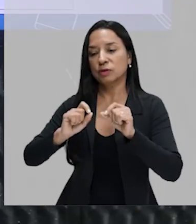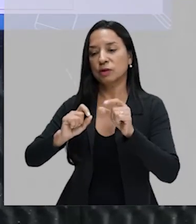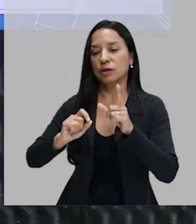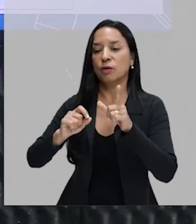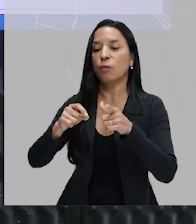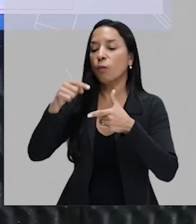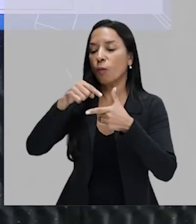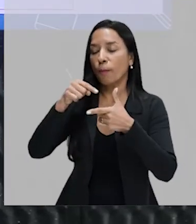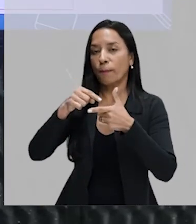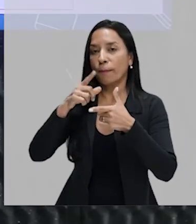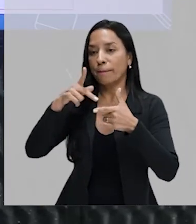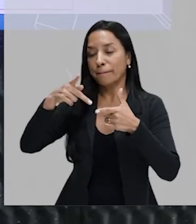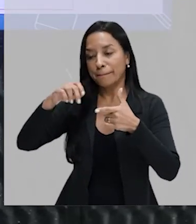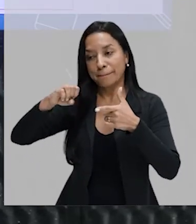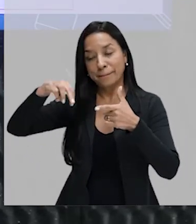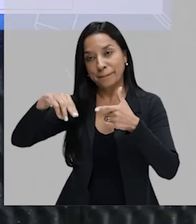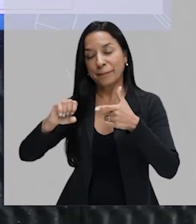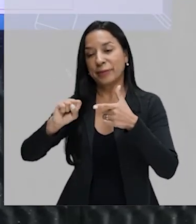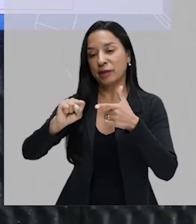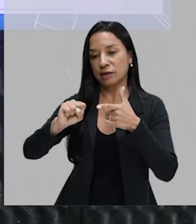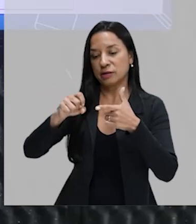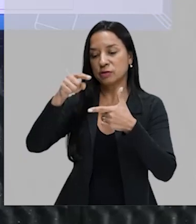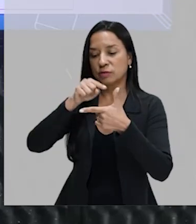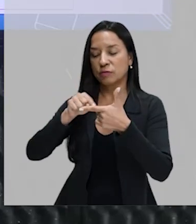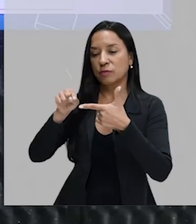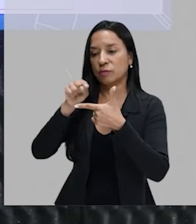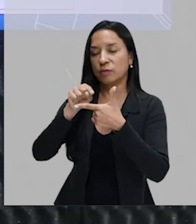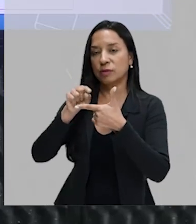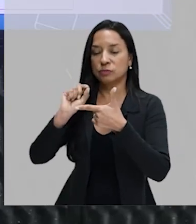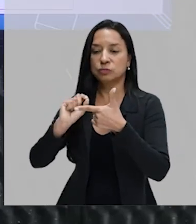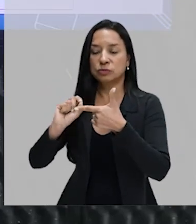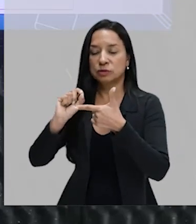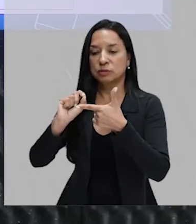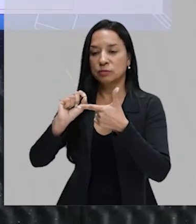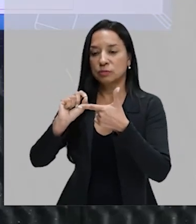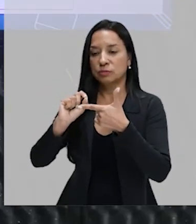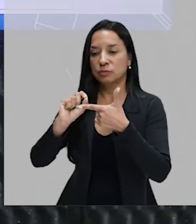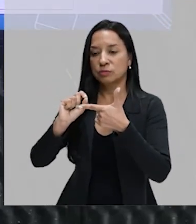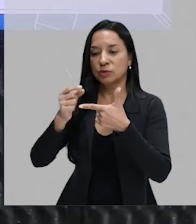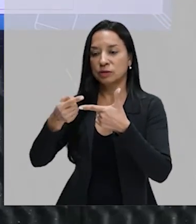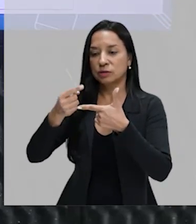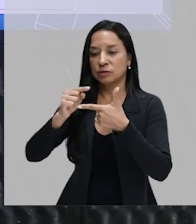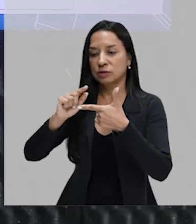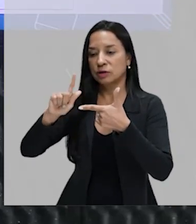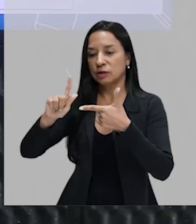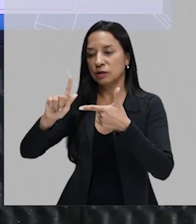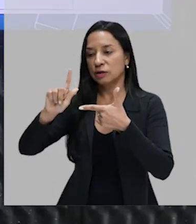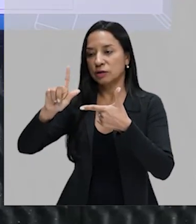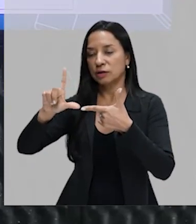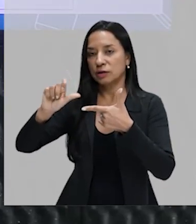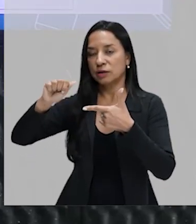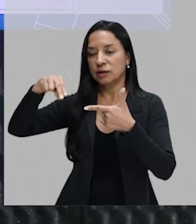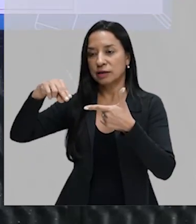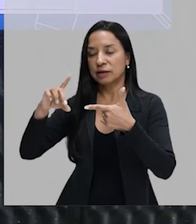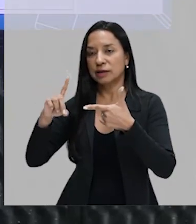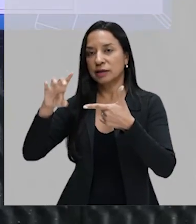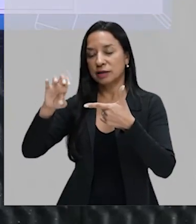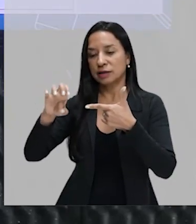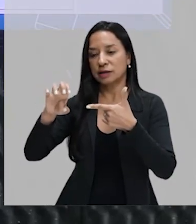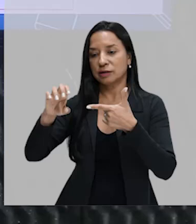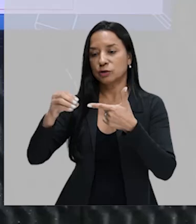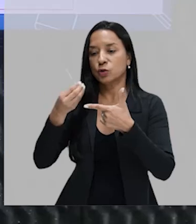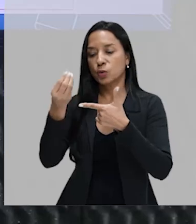que é formado aqui por uma parte nessa região anterior, que a gente chama de glande, né? A glande é conhecida